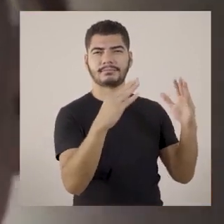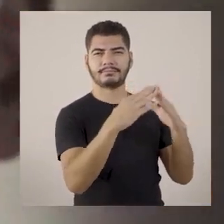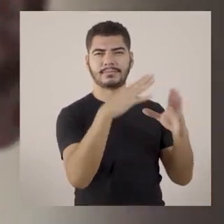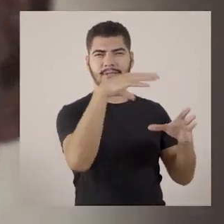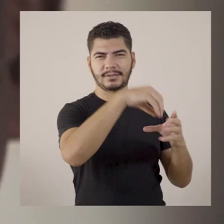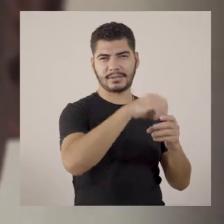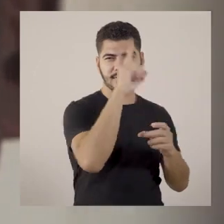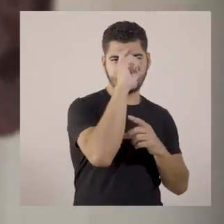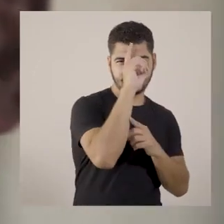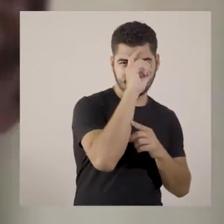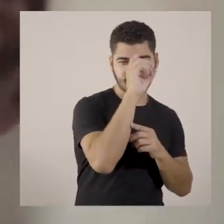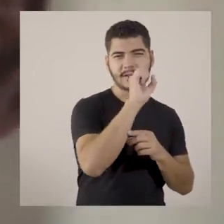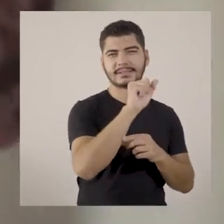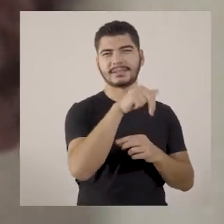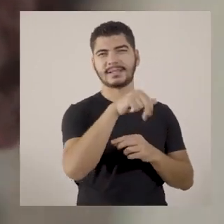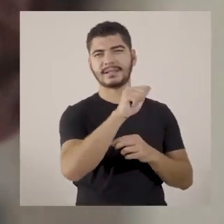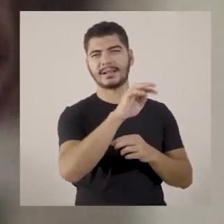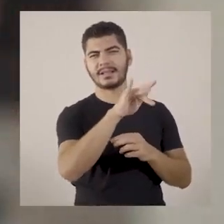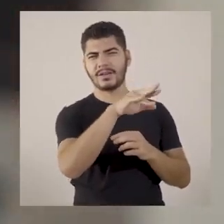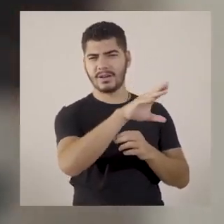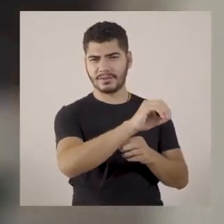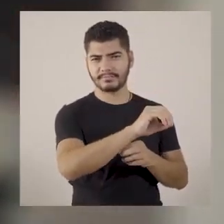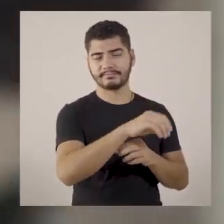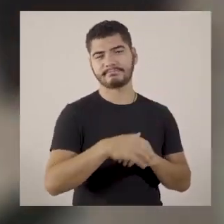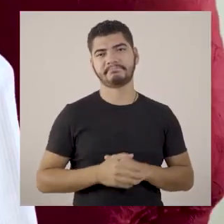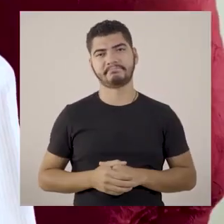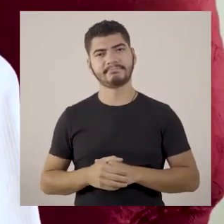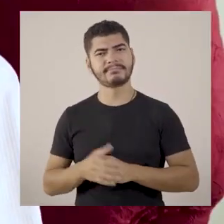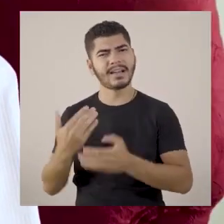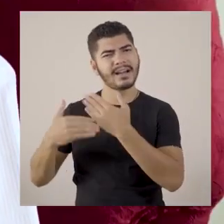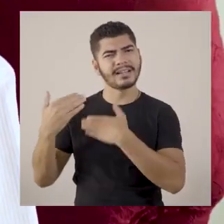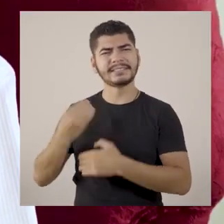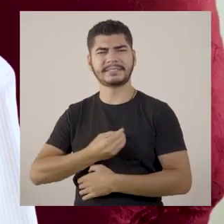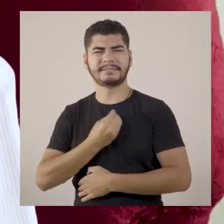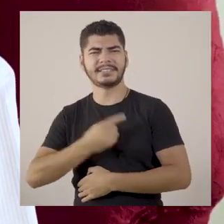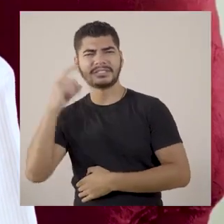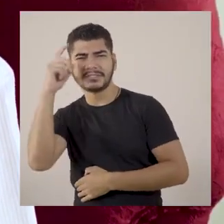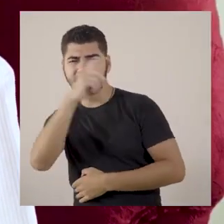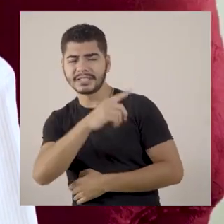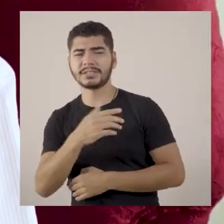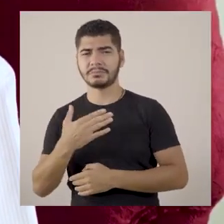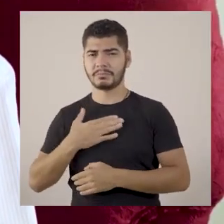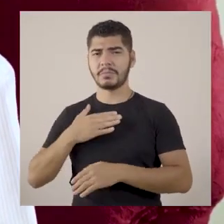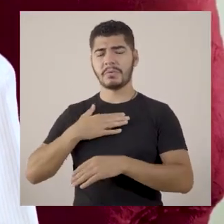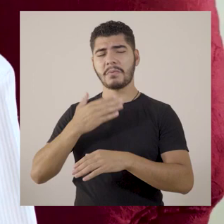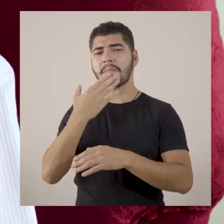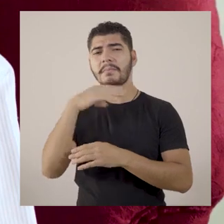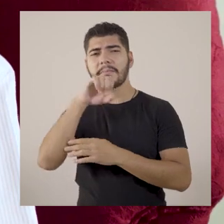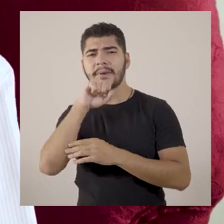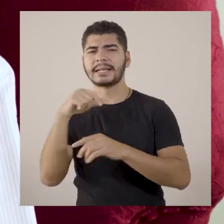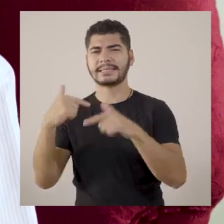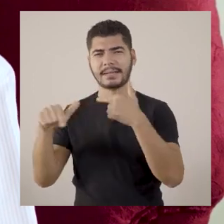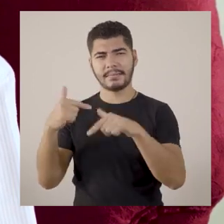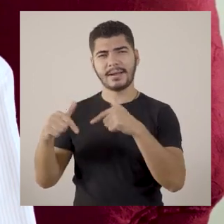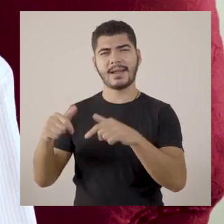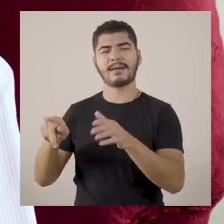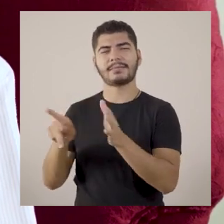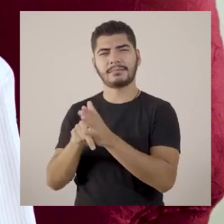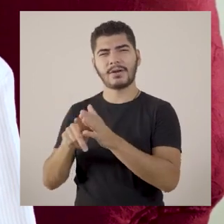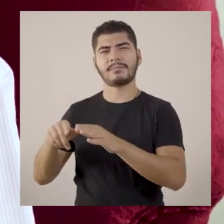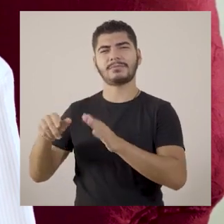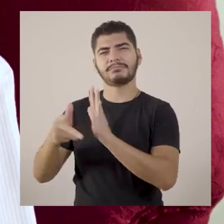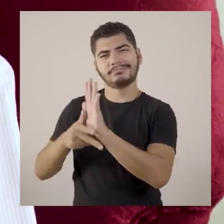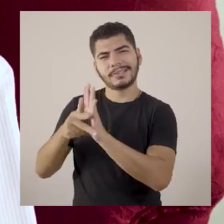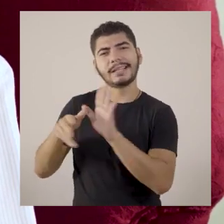Paulo. E fomos naquela vida difícil, né? Meu pai ferroviário também, trabalhava dia e